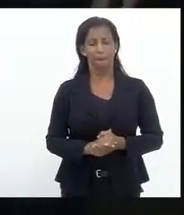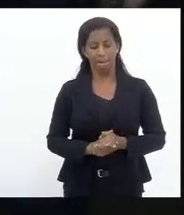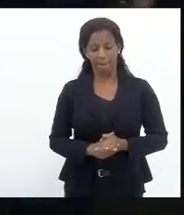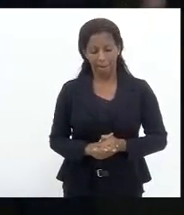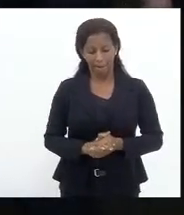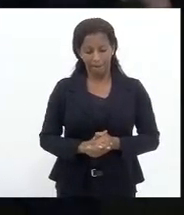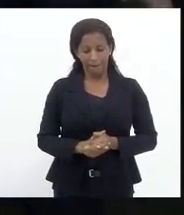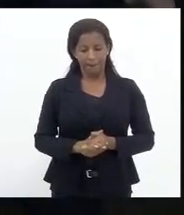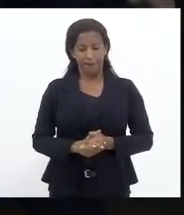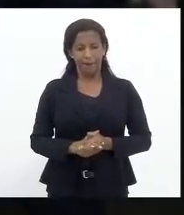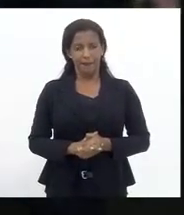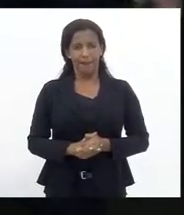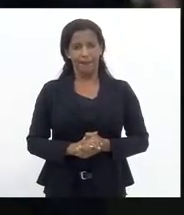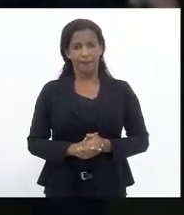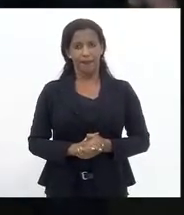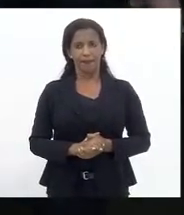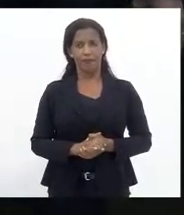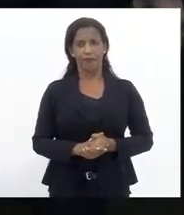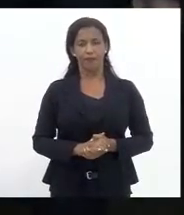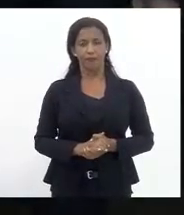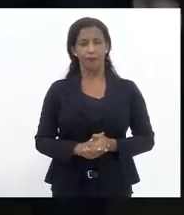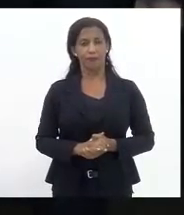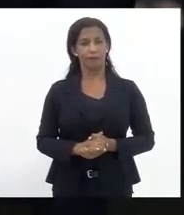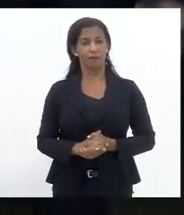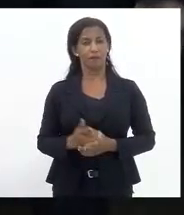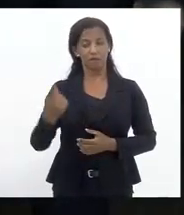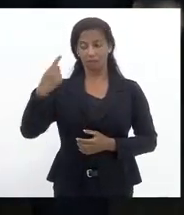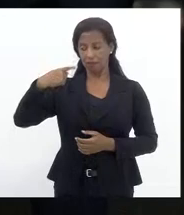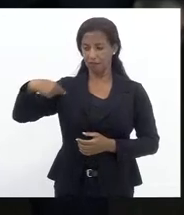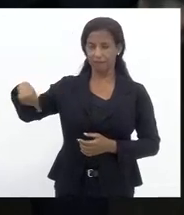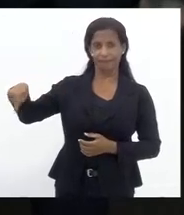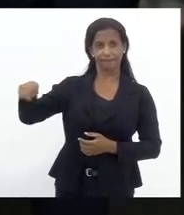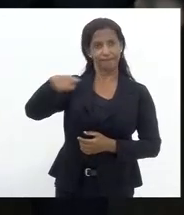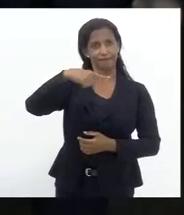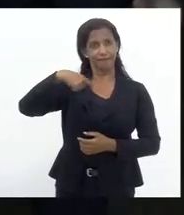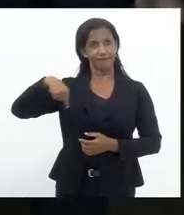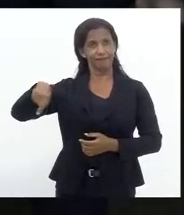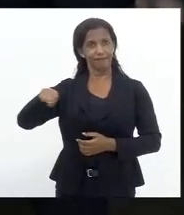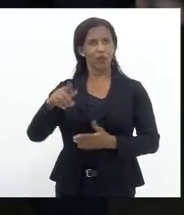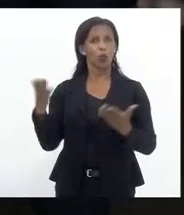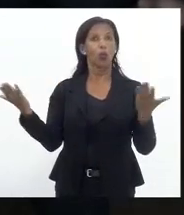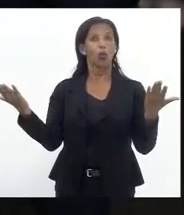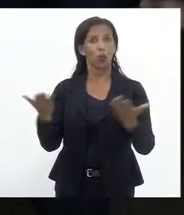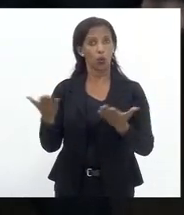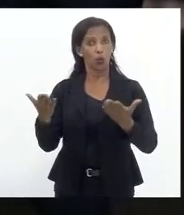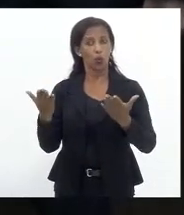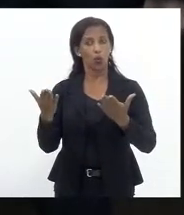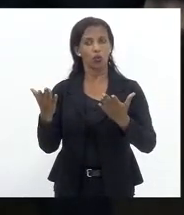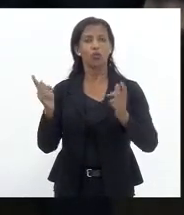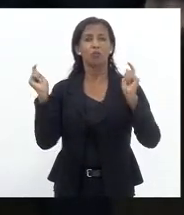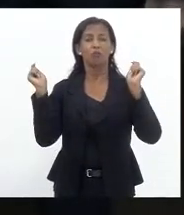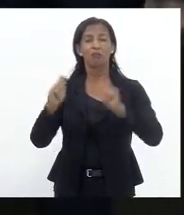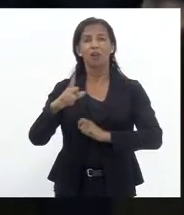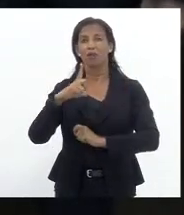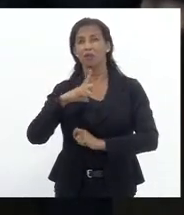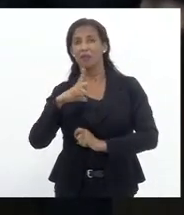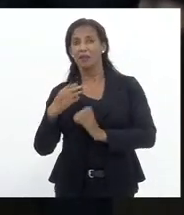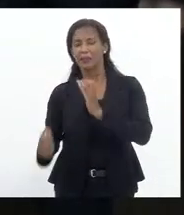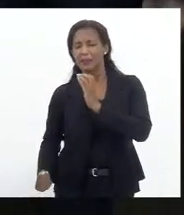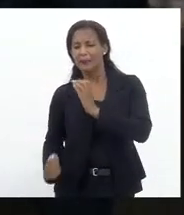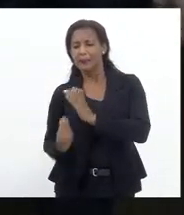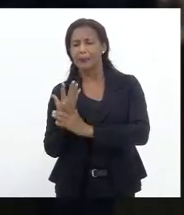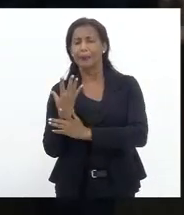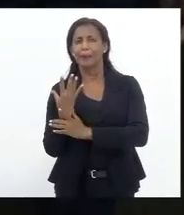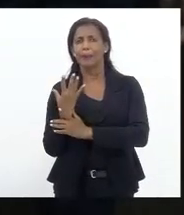seguinte, que esses que estão aqui hoje, pode ter certeza, Coronel Salema, está nascendo uma